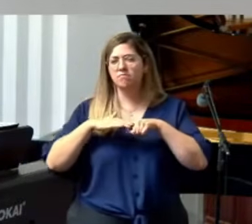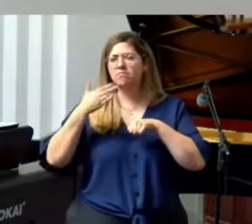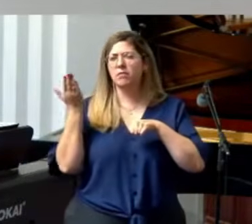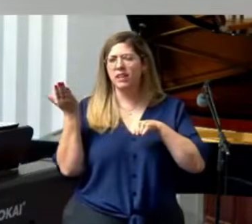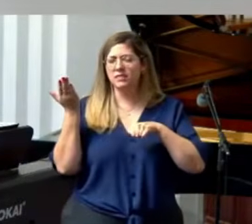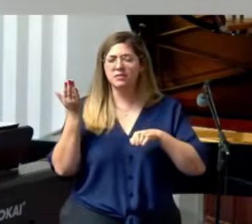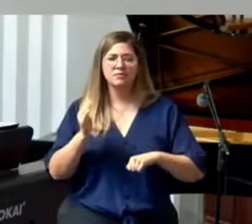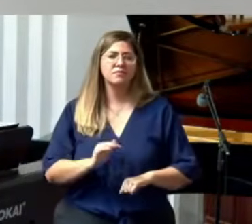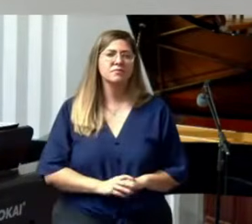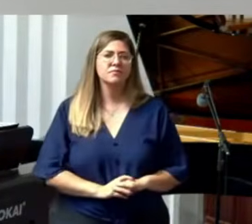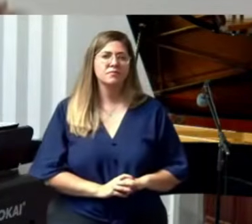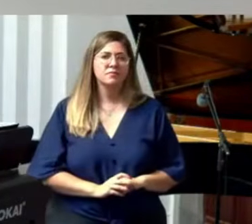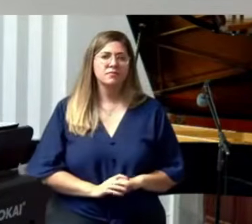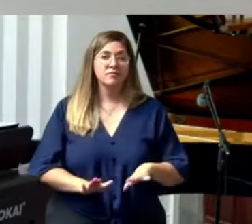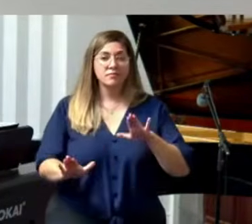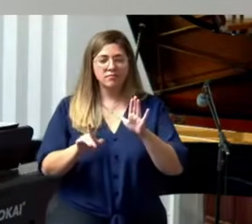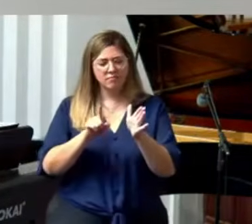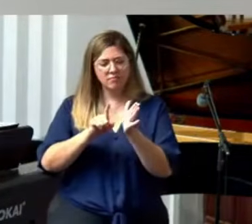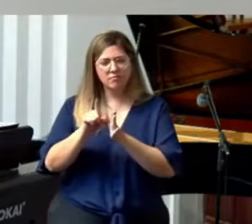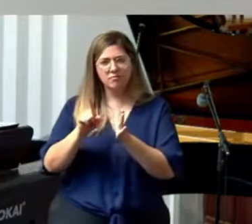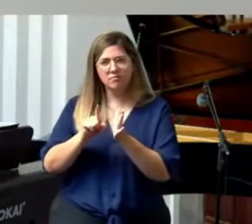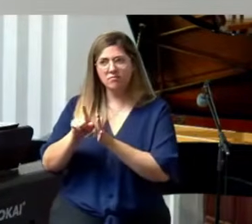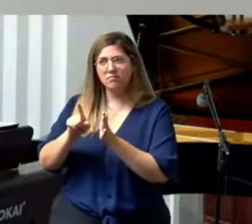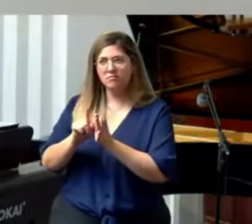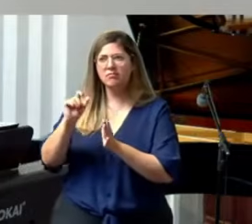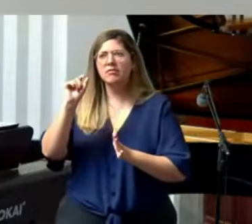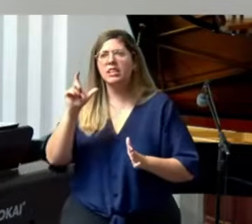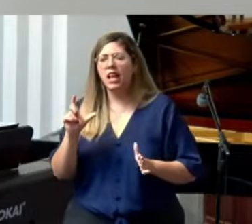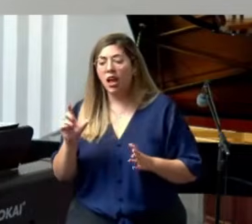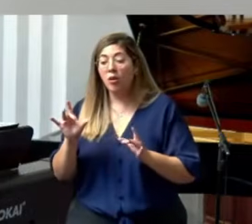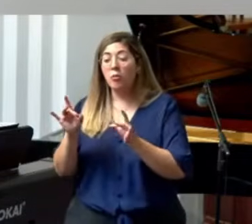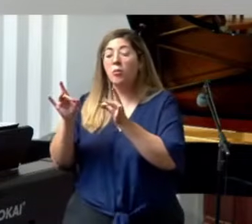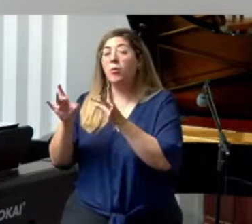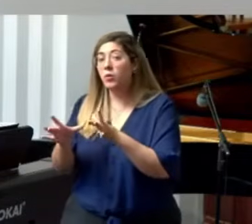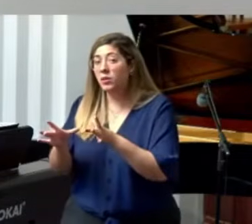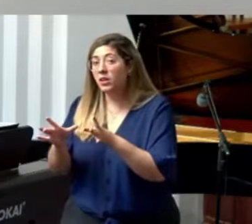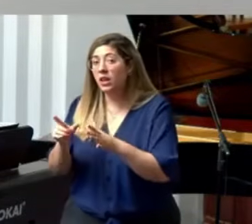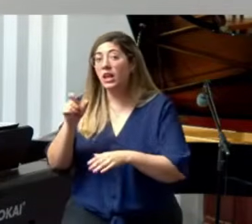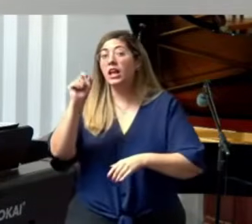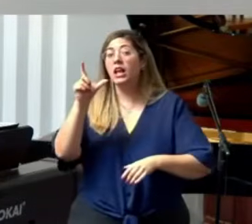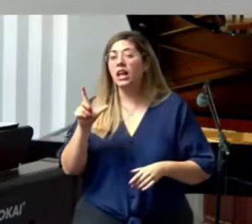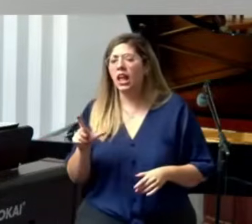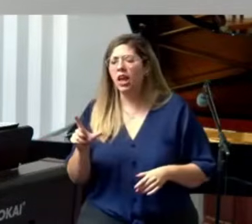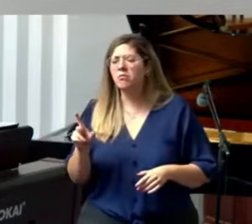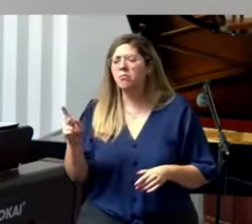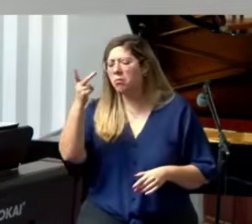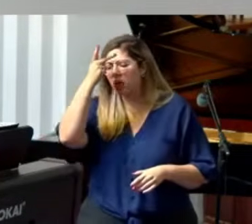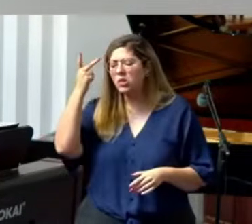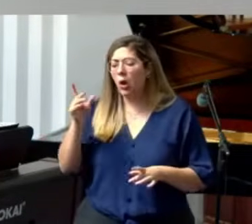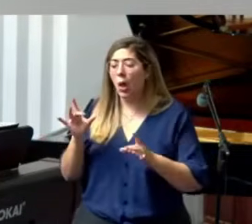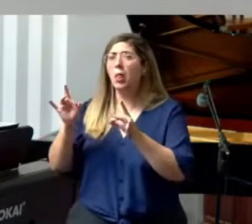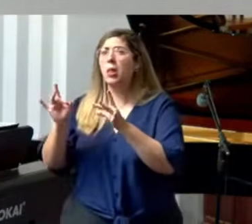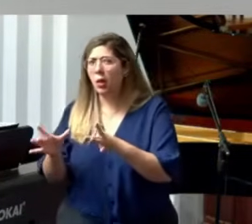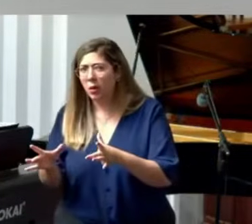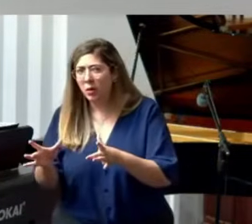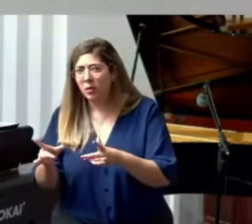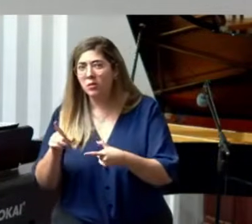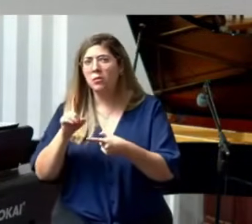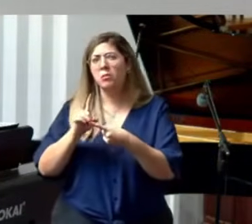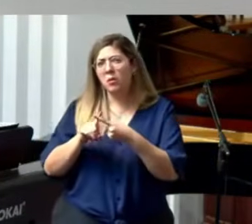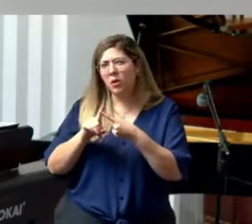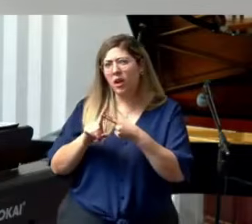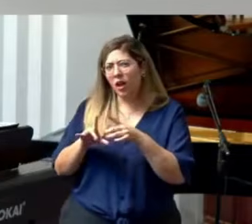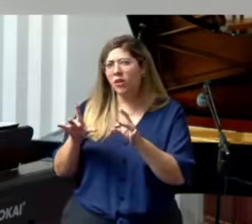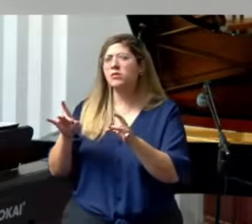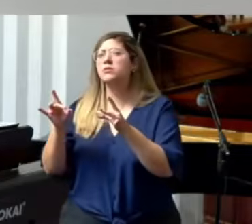além, olhando para as mesmas perguntas: quem expulsa? Quem está sendo expulso, para onde está sendo expulso e por que está sendo